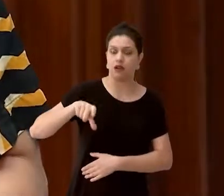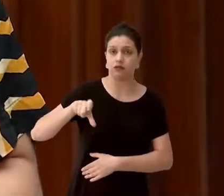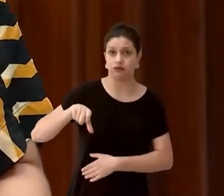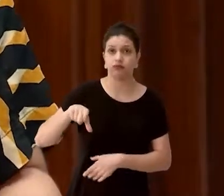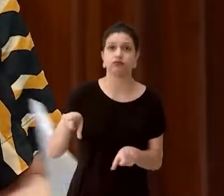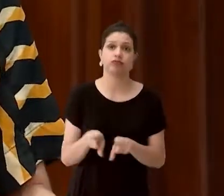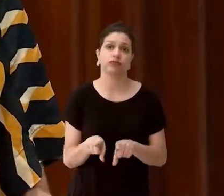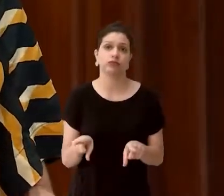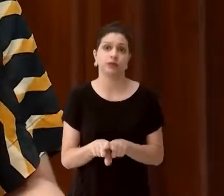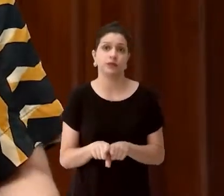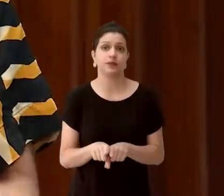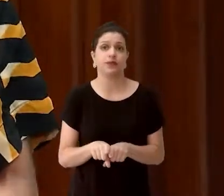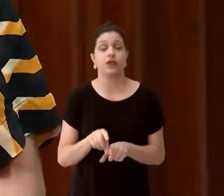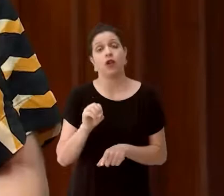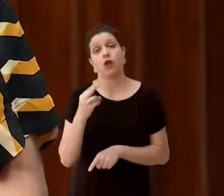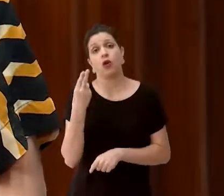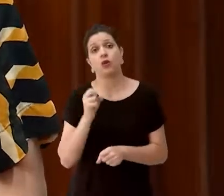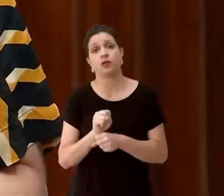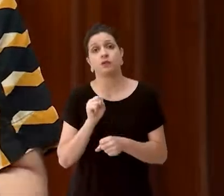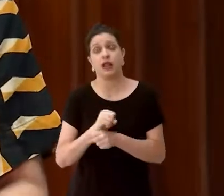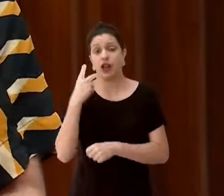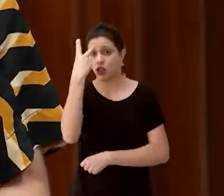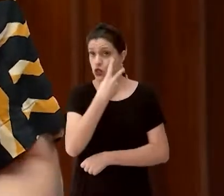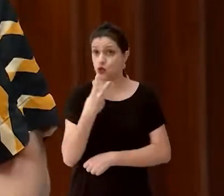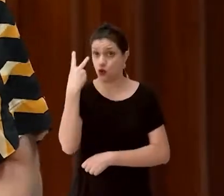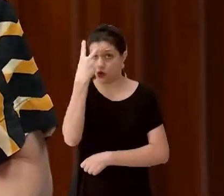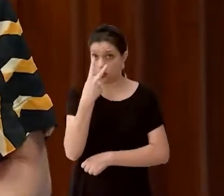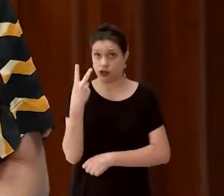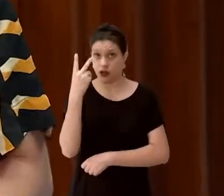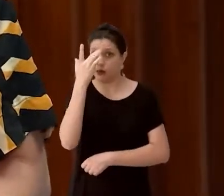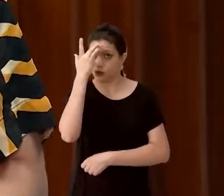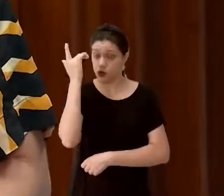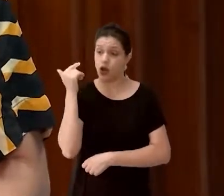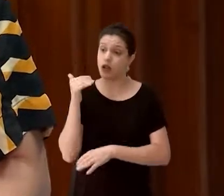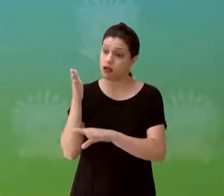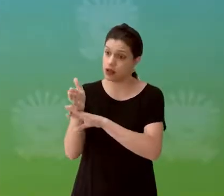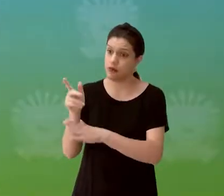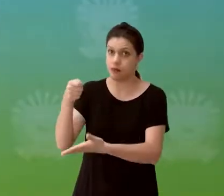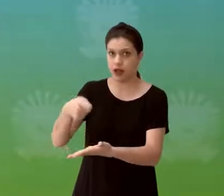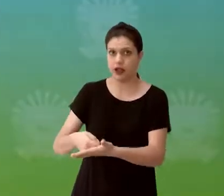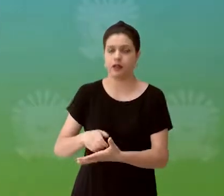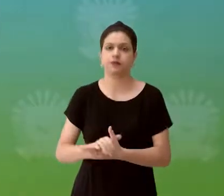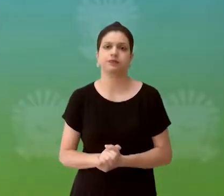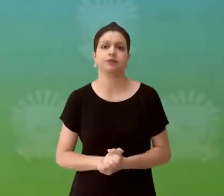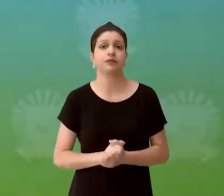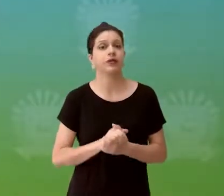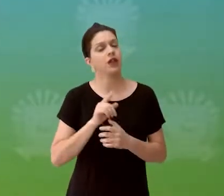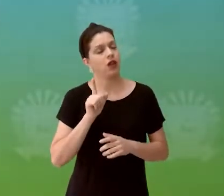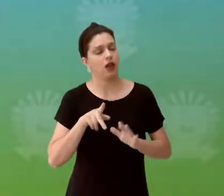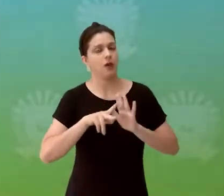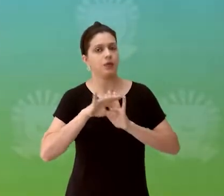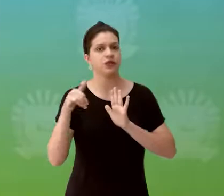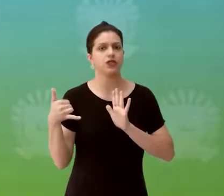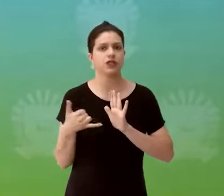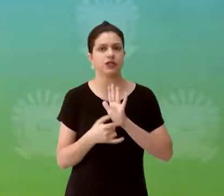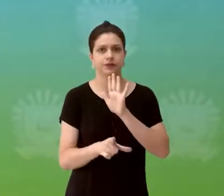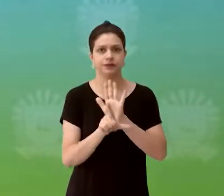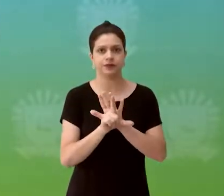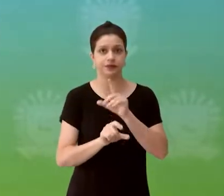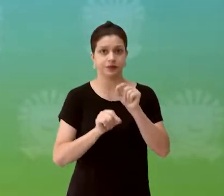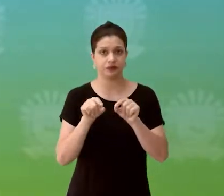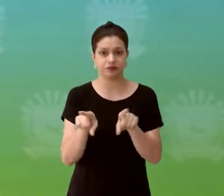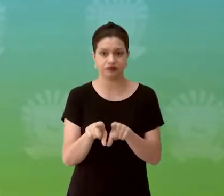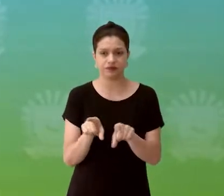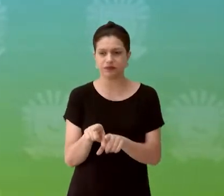prazo de 2 horas para o consumidor efetuar o pagamento das suas dívidas. Hoje você apresentou um projeto de lei que ele fala sobre a carteira